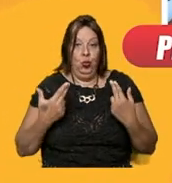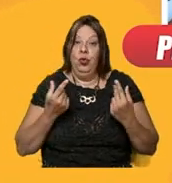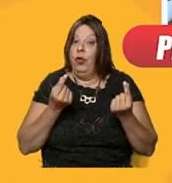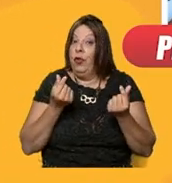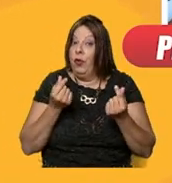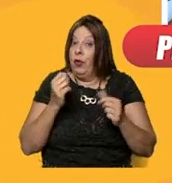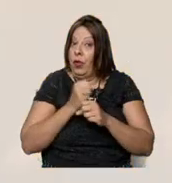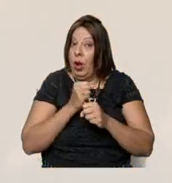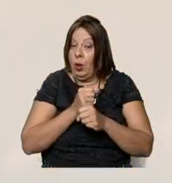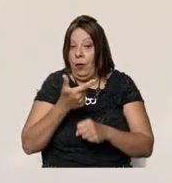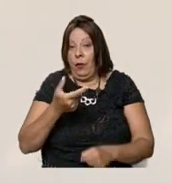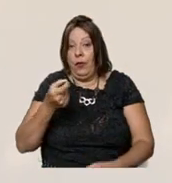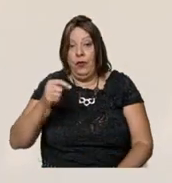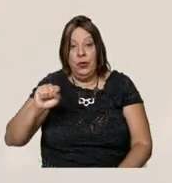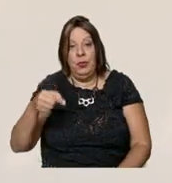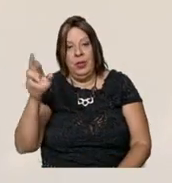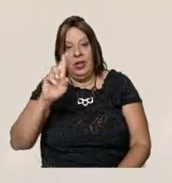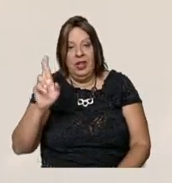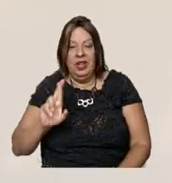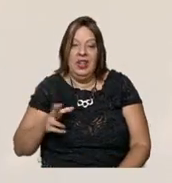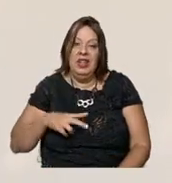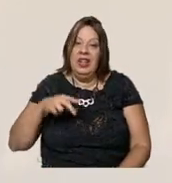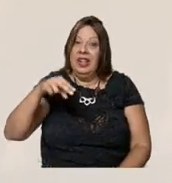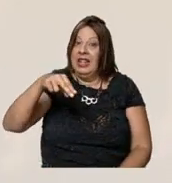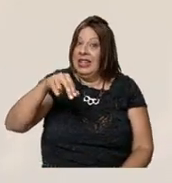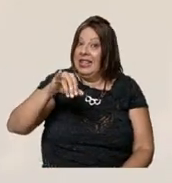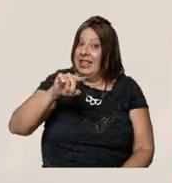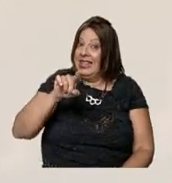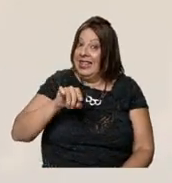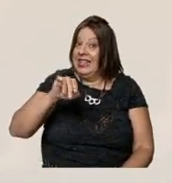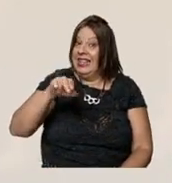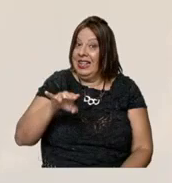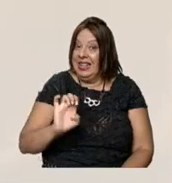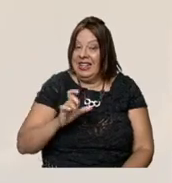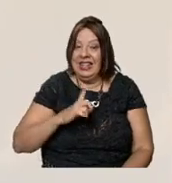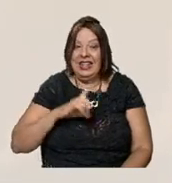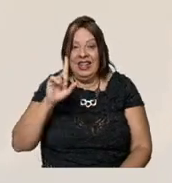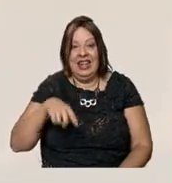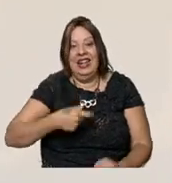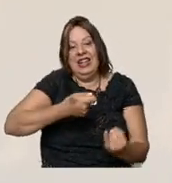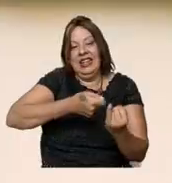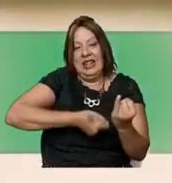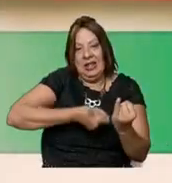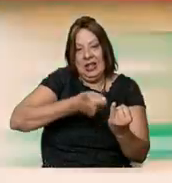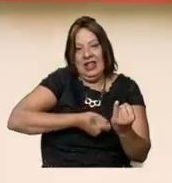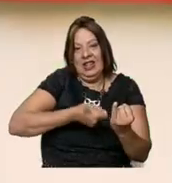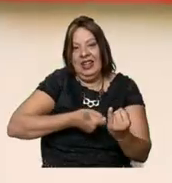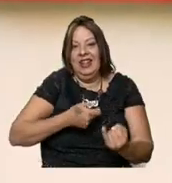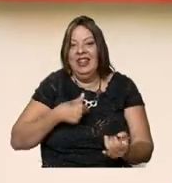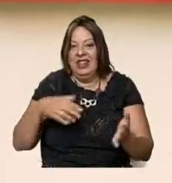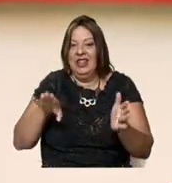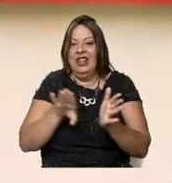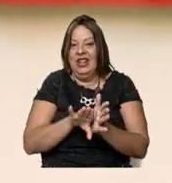de 20 mil reais, que saiu para Nilziane, da cidade Pé Quente de Itaporanga. Chegou na hora certa, porque meu